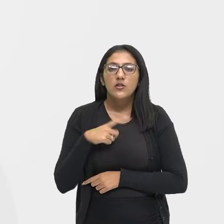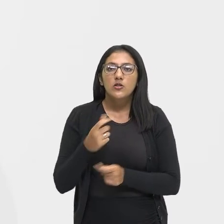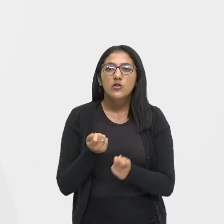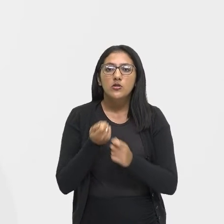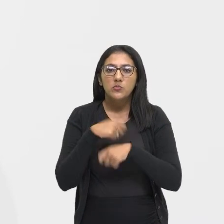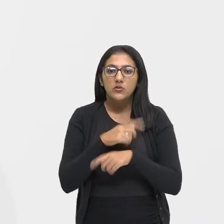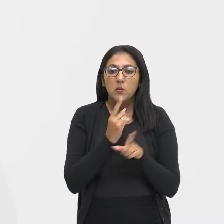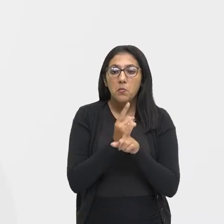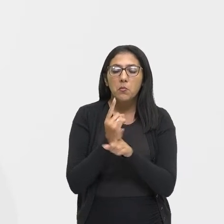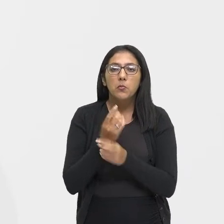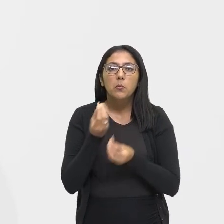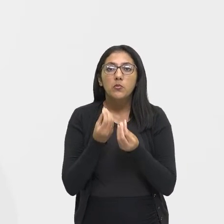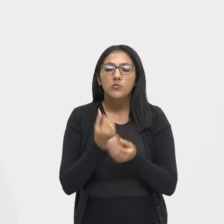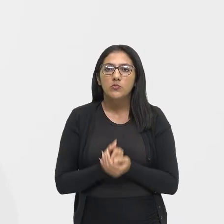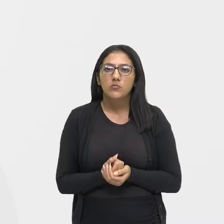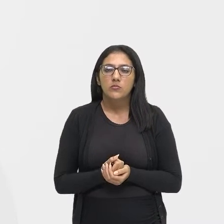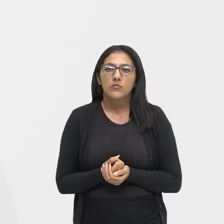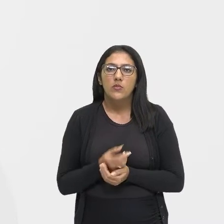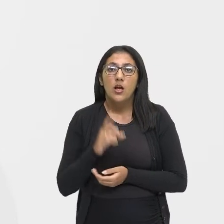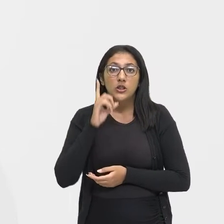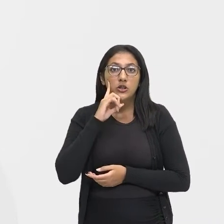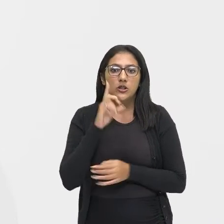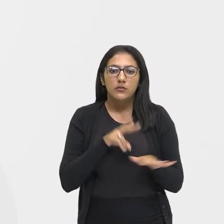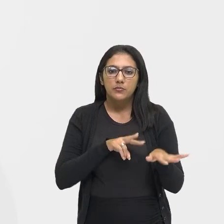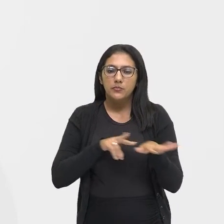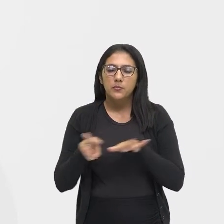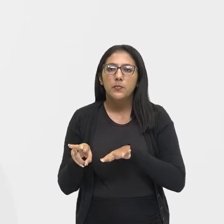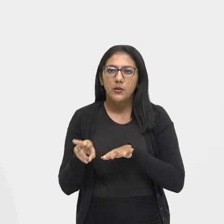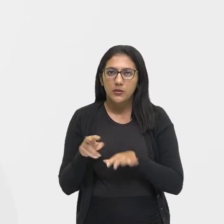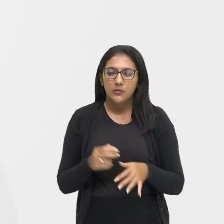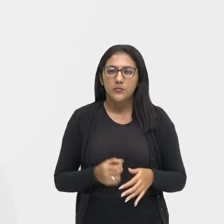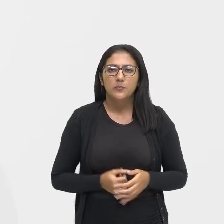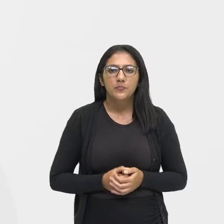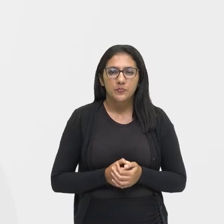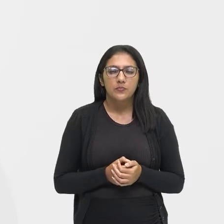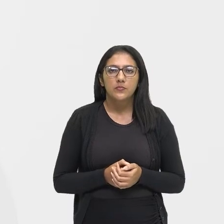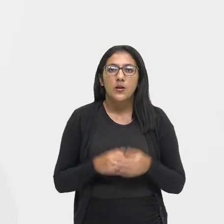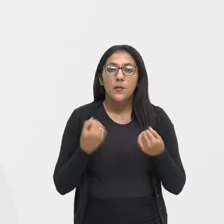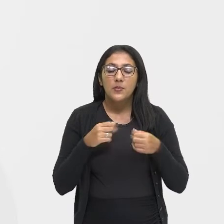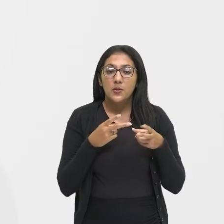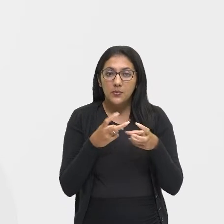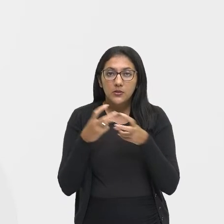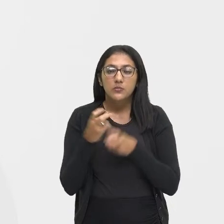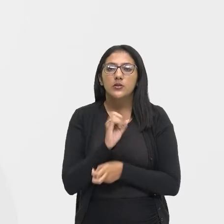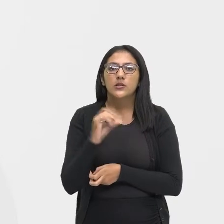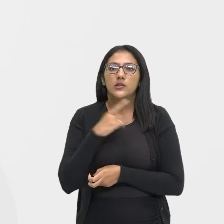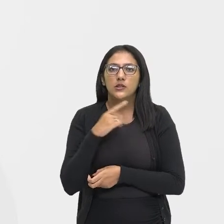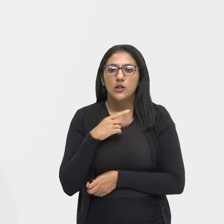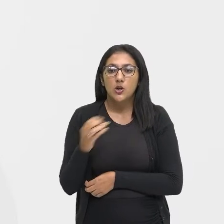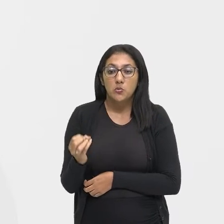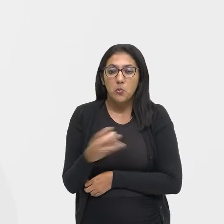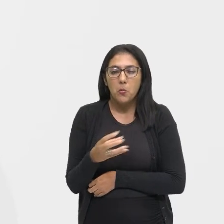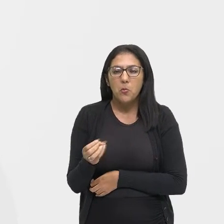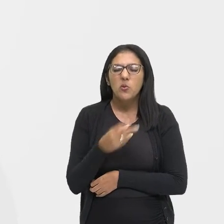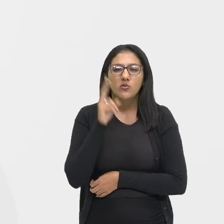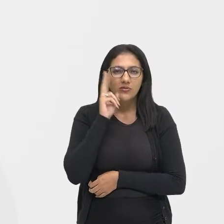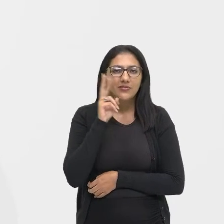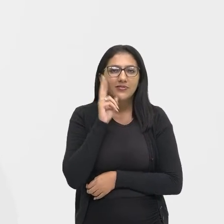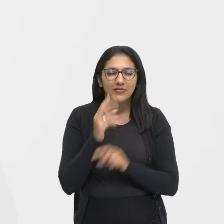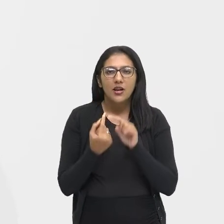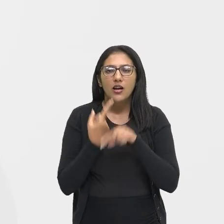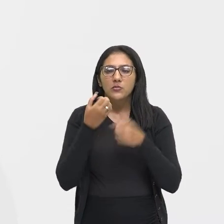ter o quê? Instalação de atualizações do Windows ou do Linux, depende do sistema